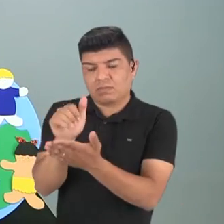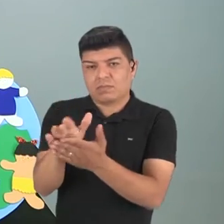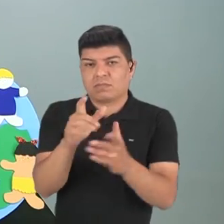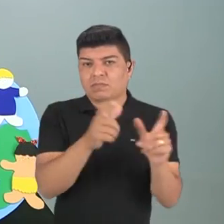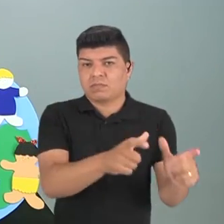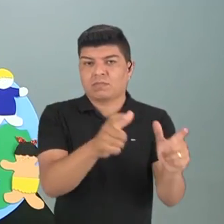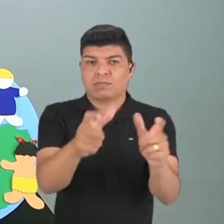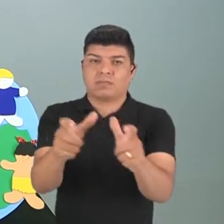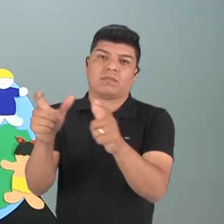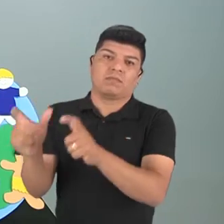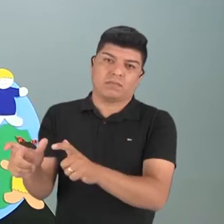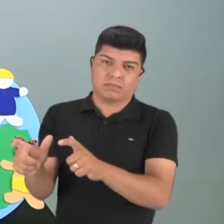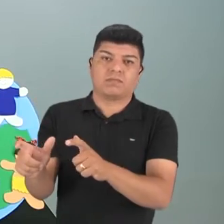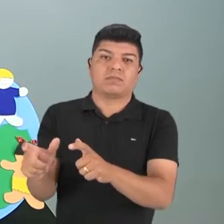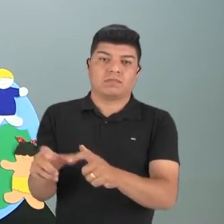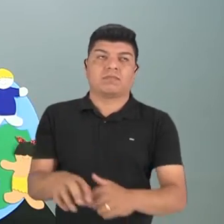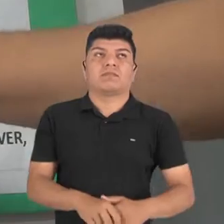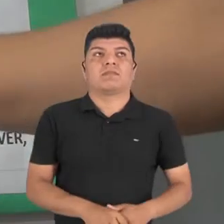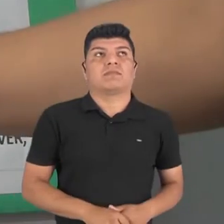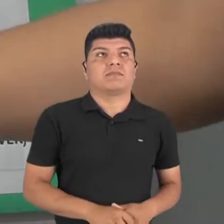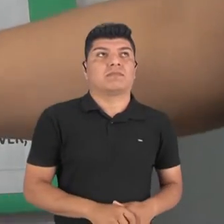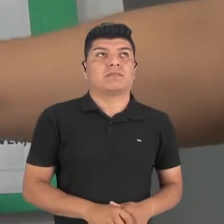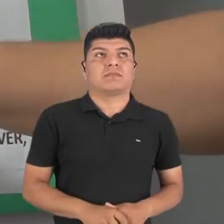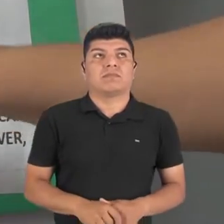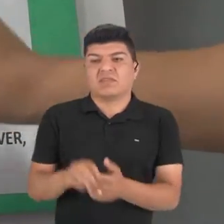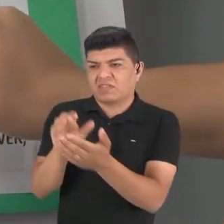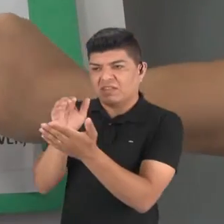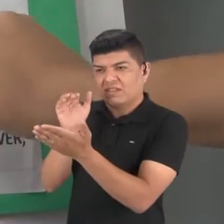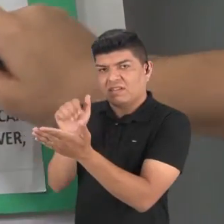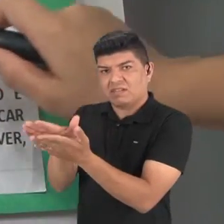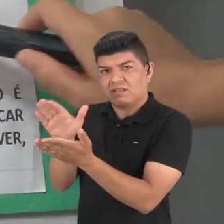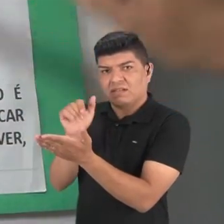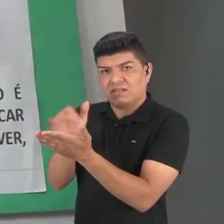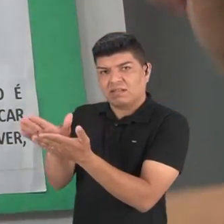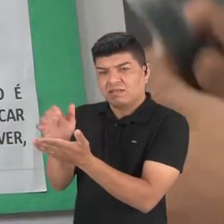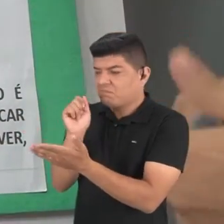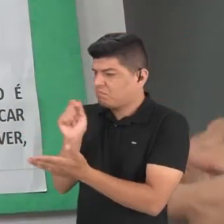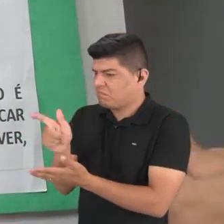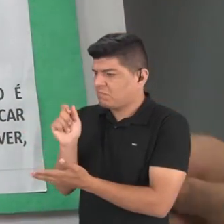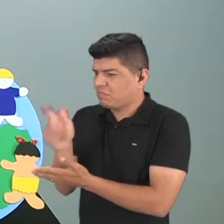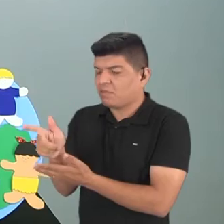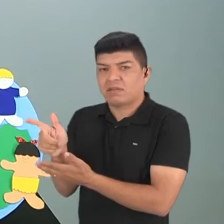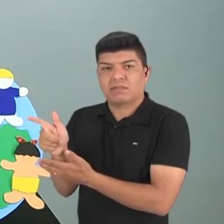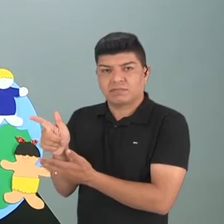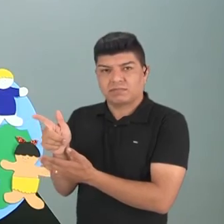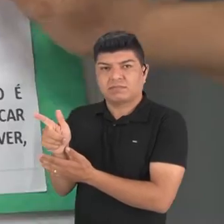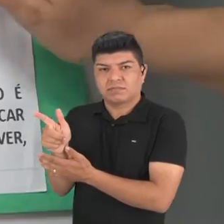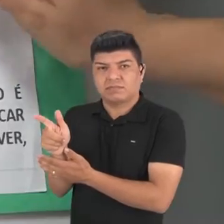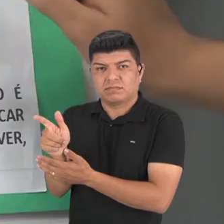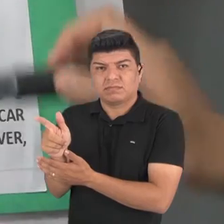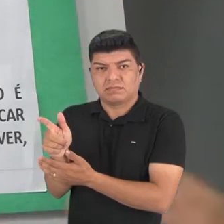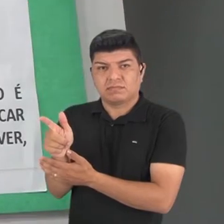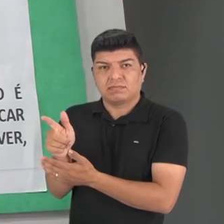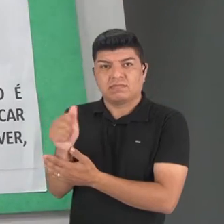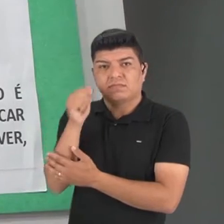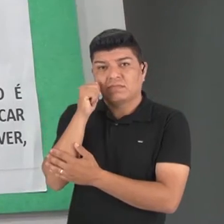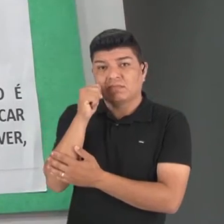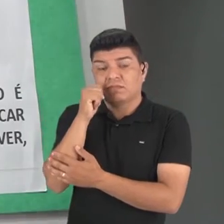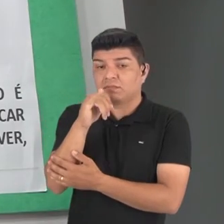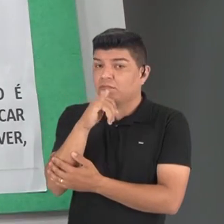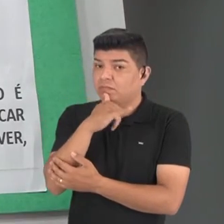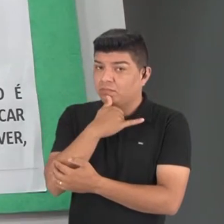algum lugar? Que é, olha só, está expulsando, colocando apelidos. Olha só como essa menina